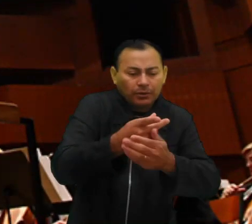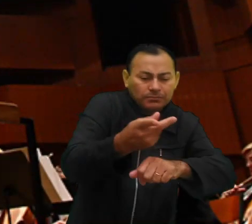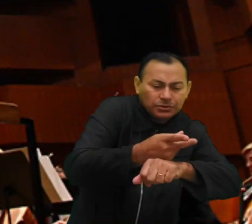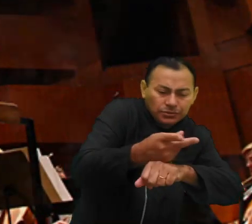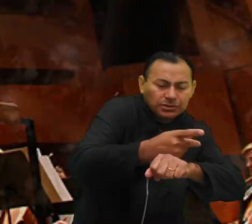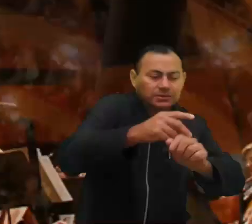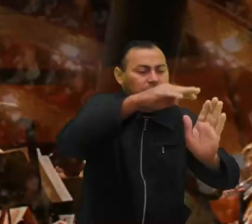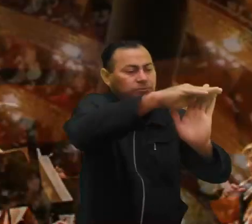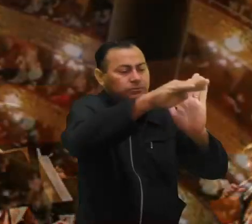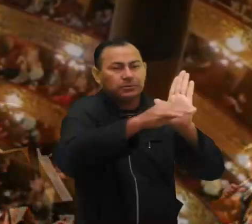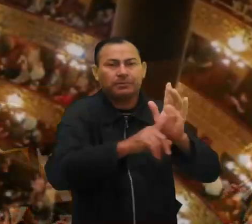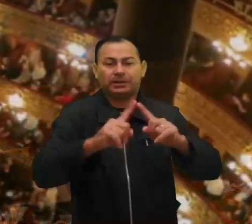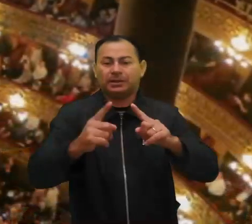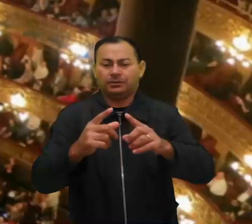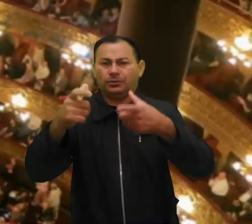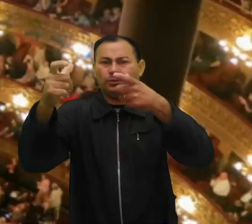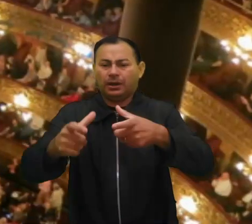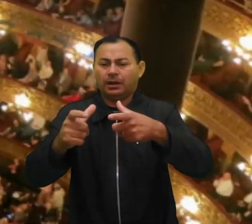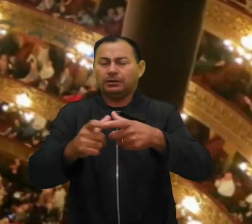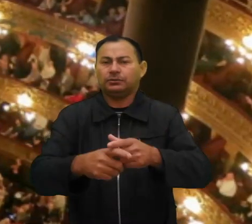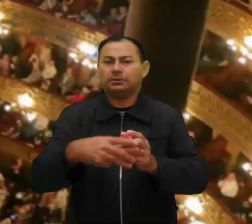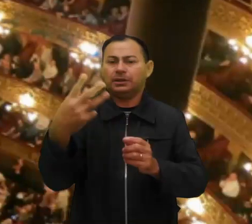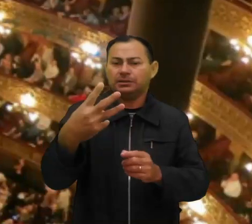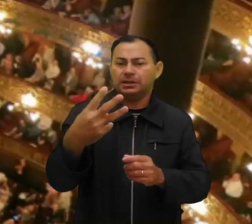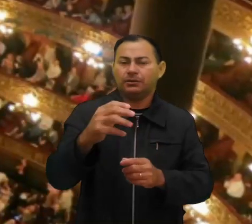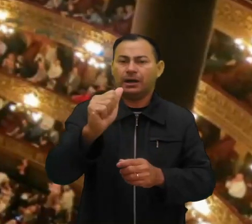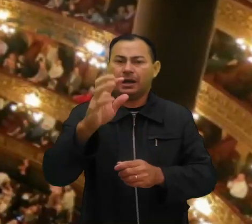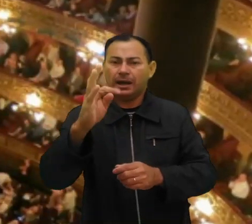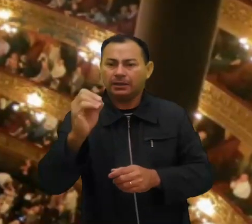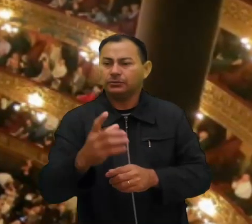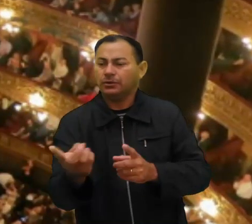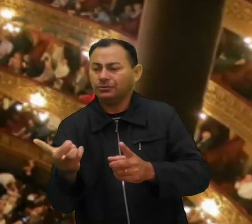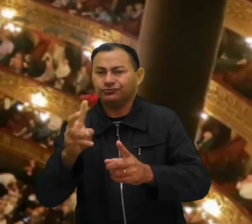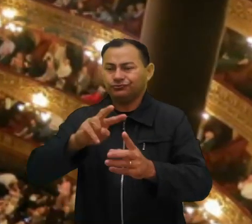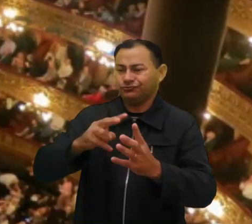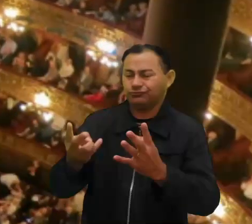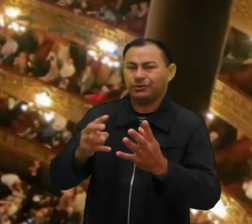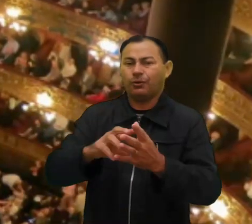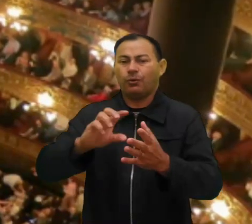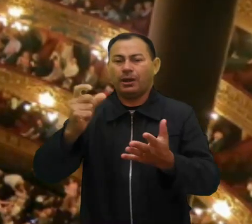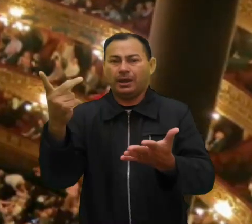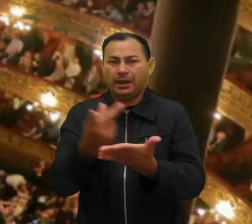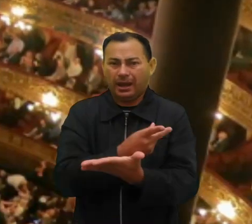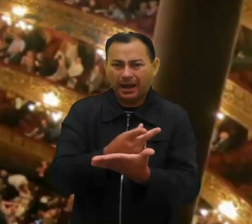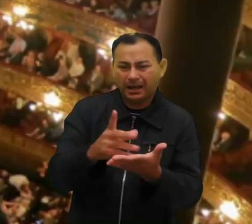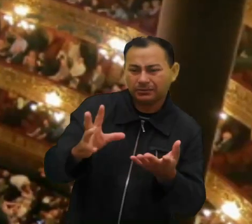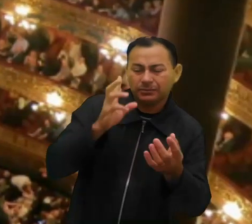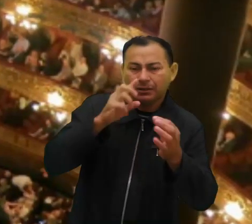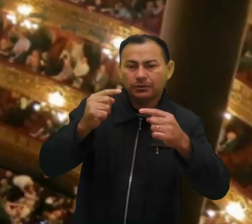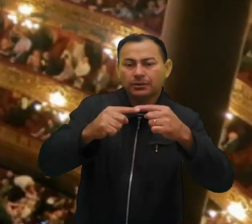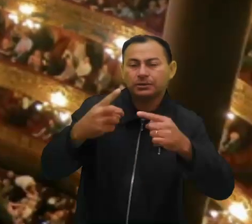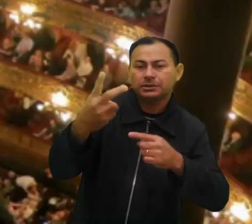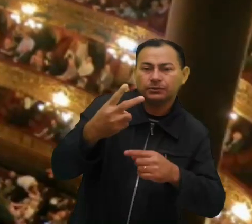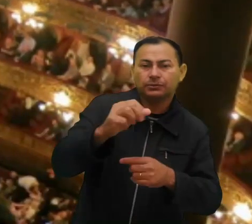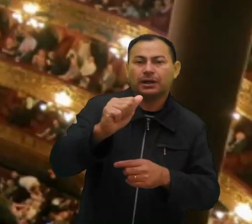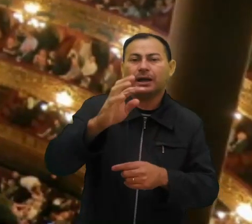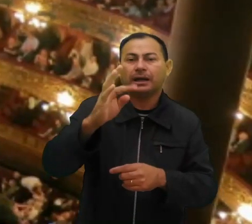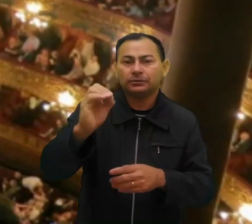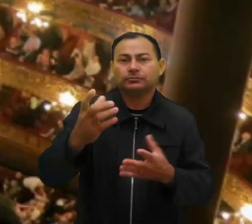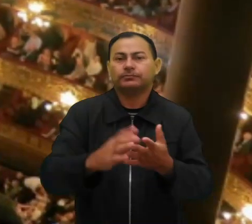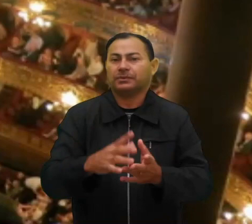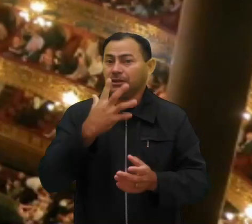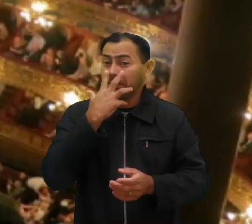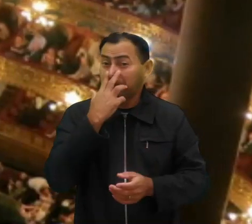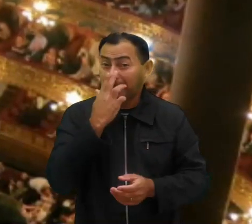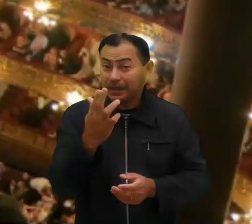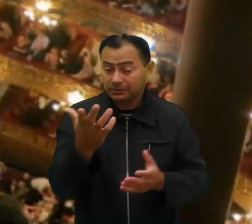mas ela está no lugar do terceiro ato, ou talvez errado, esteja relacionado ao segundo ato, enfim.